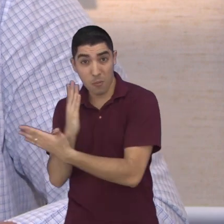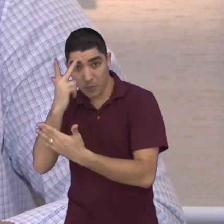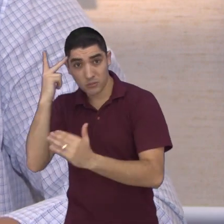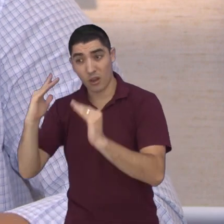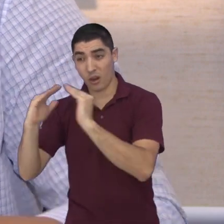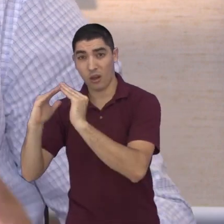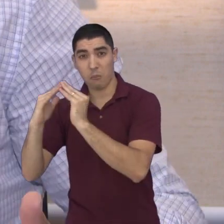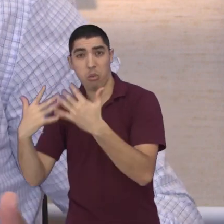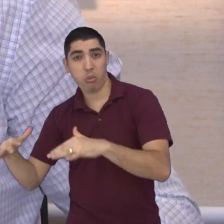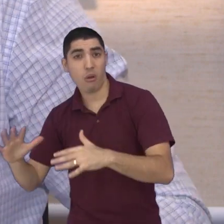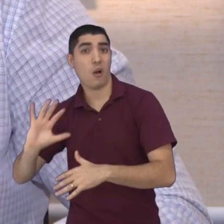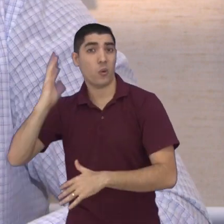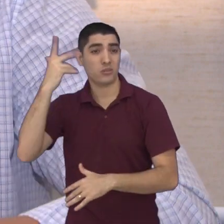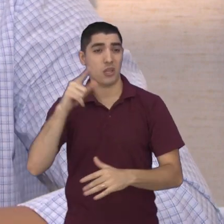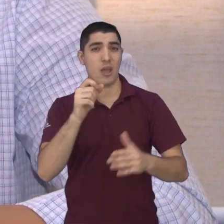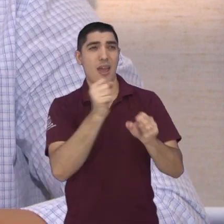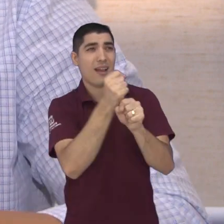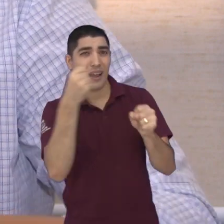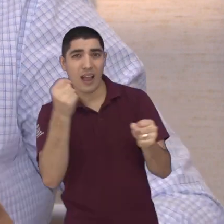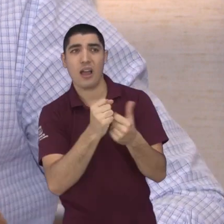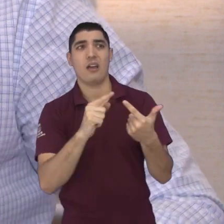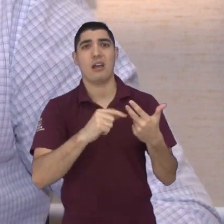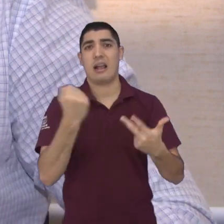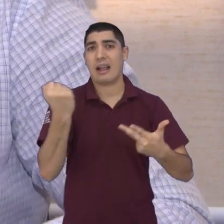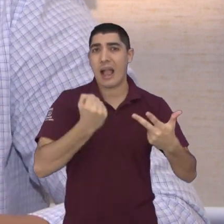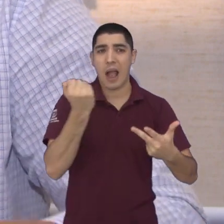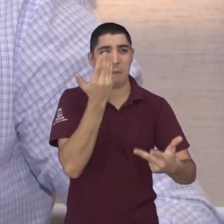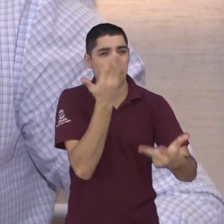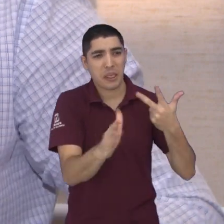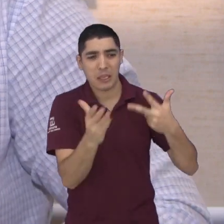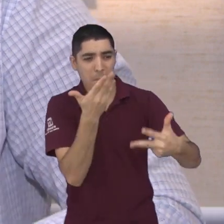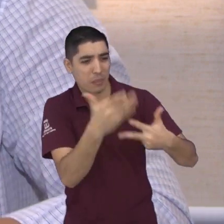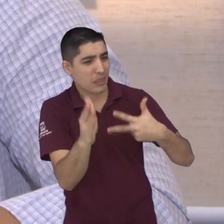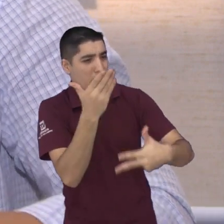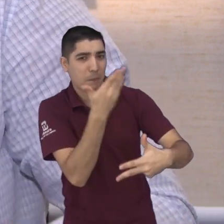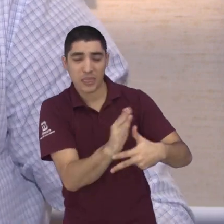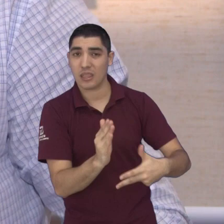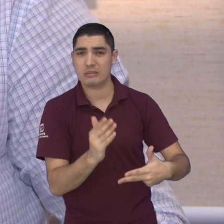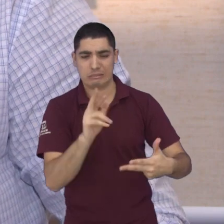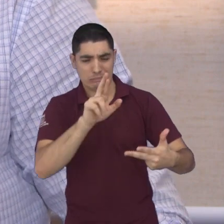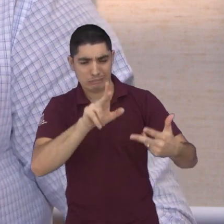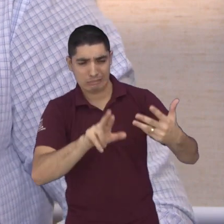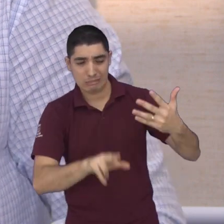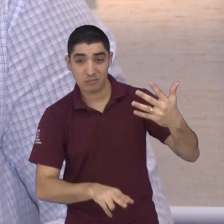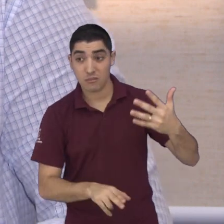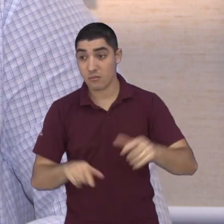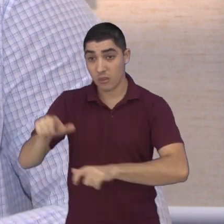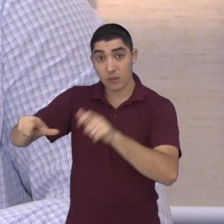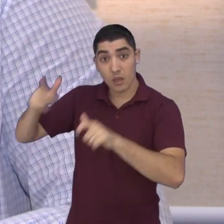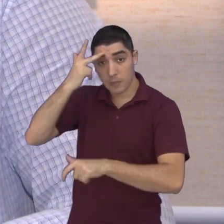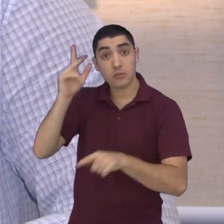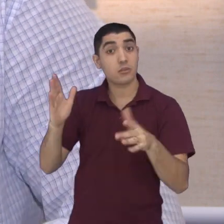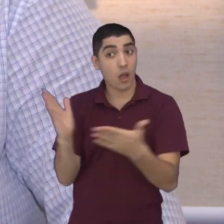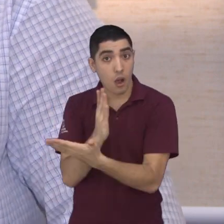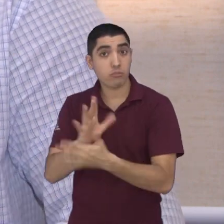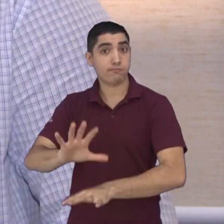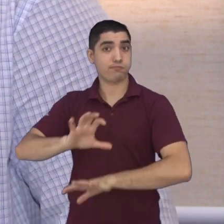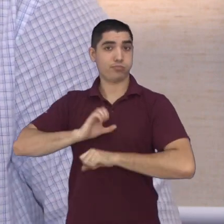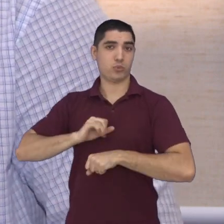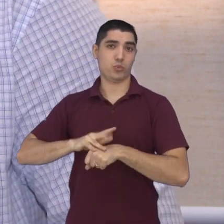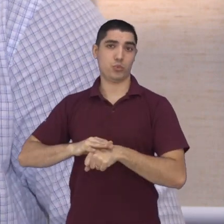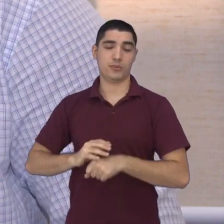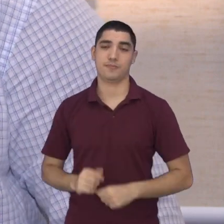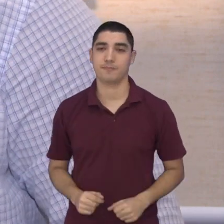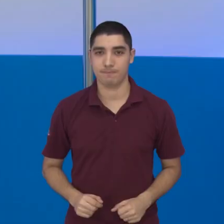pessoas perderam tudo perderam seus móveis carros os veículos né e muita delas se